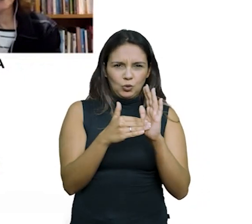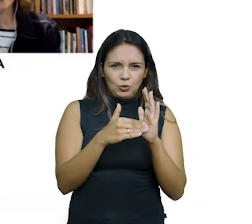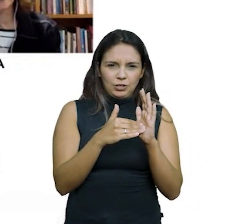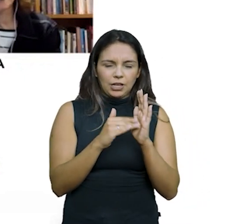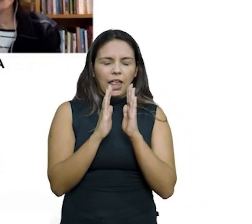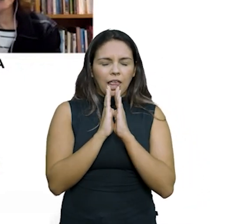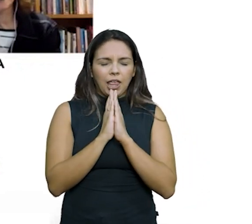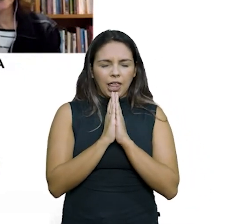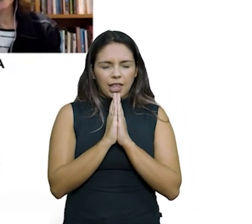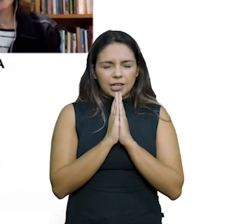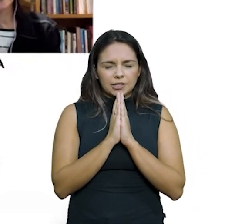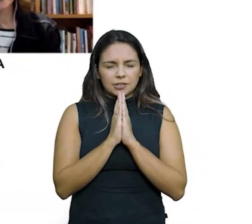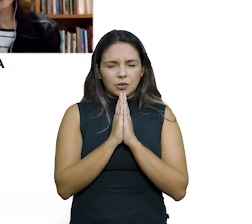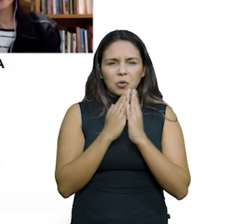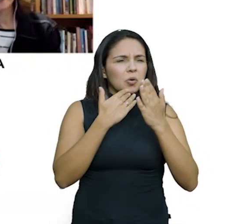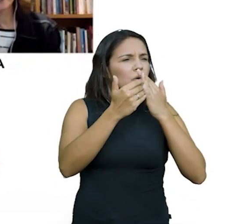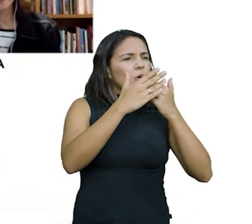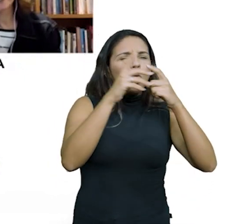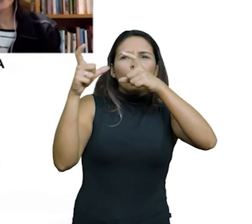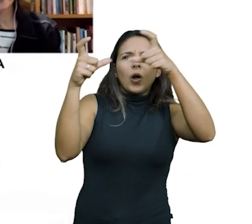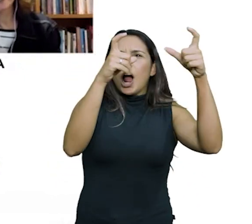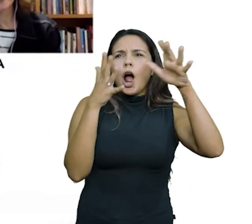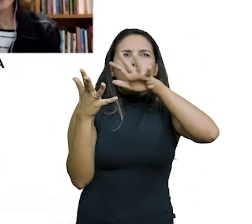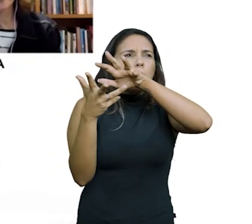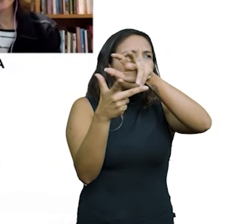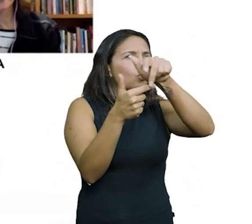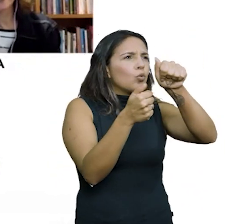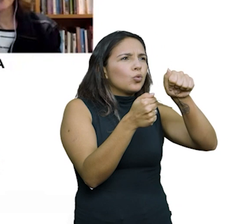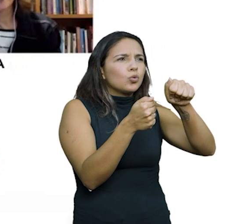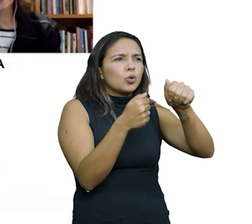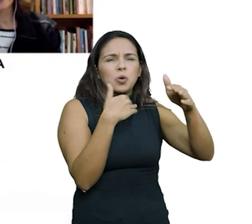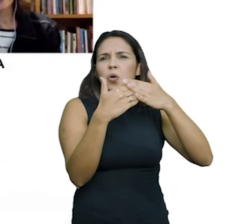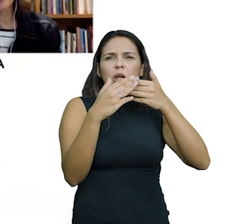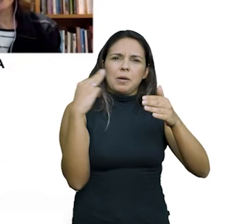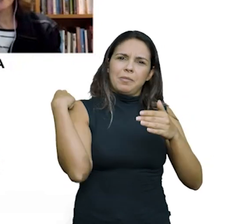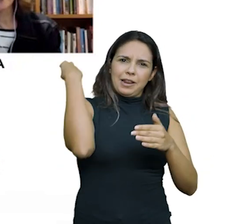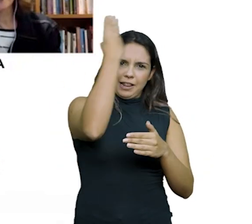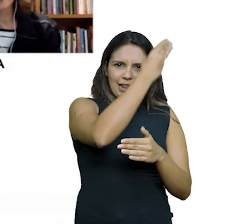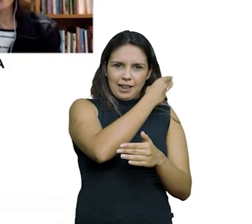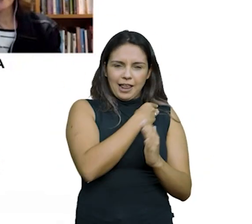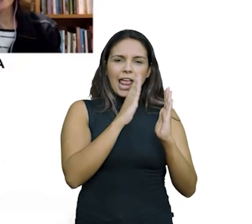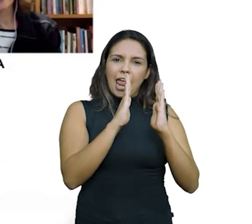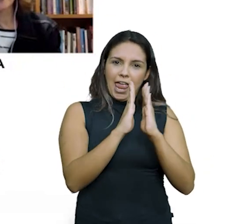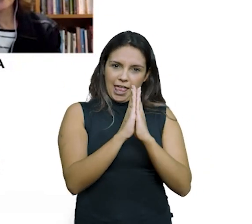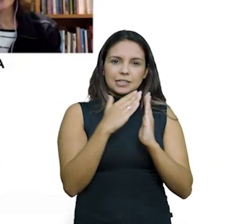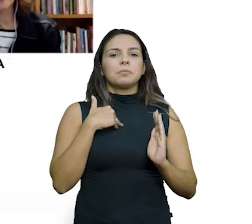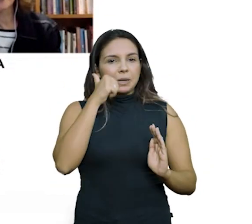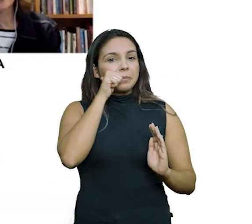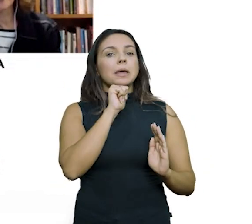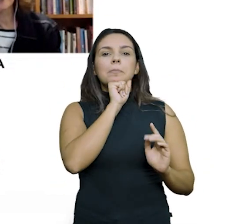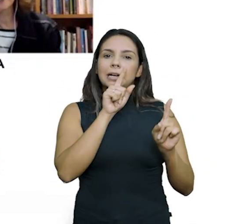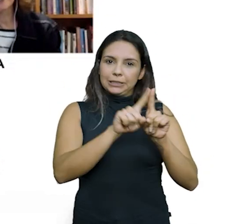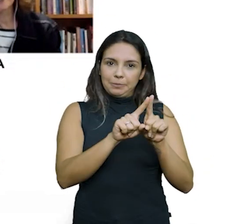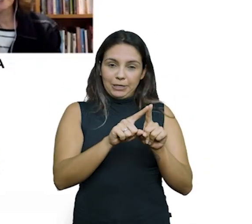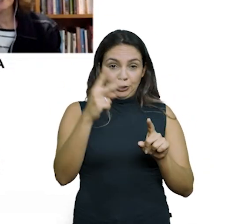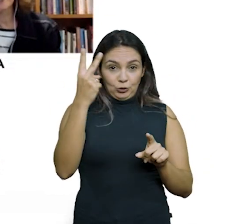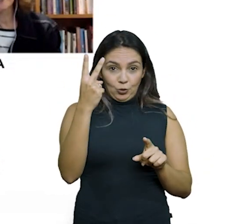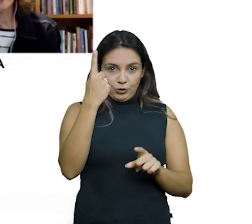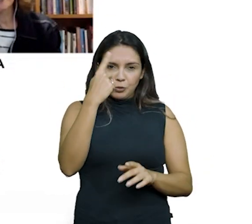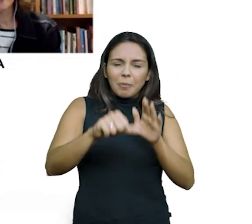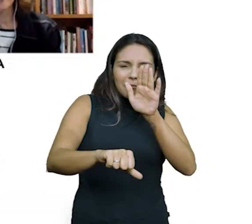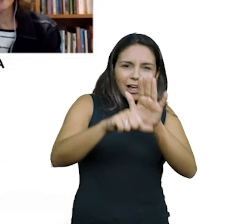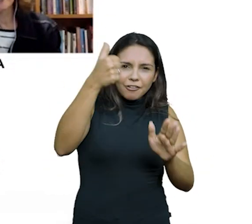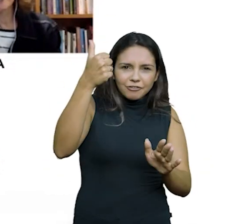que alguém reza, em qualquer parte do mundo, para qualquer Maria, reza para ela também. 2.